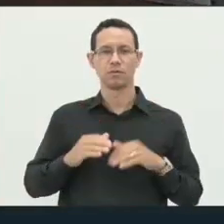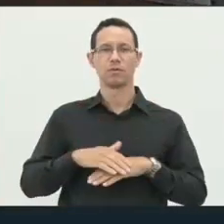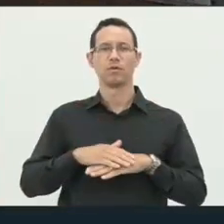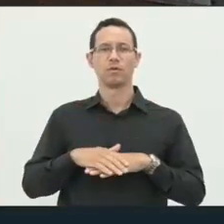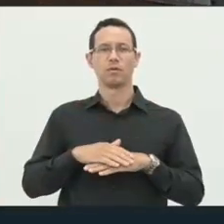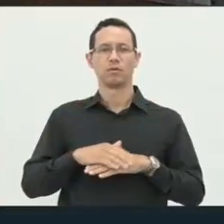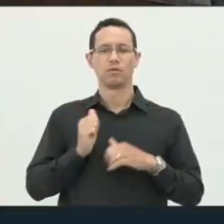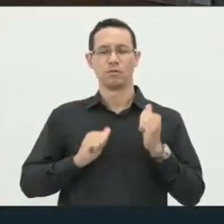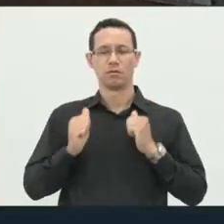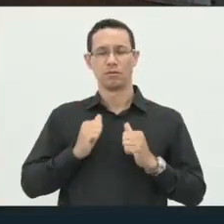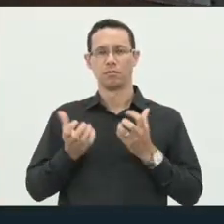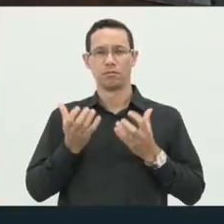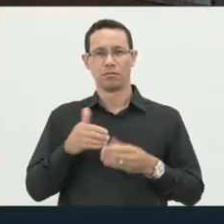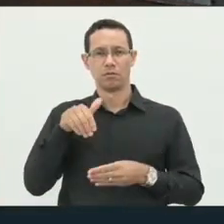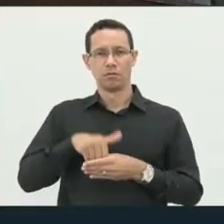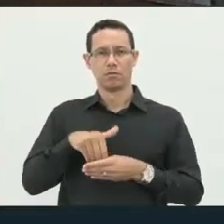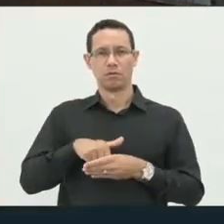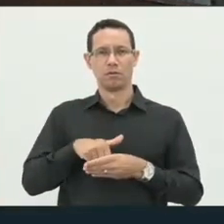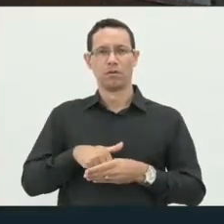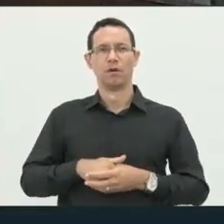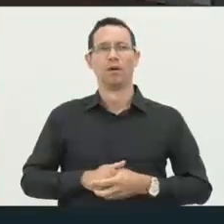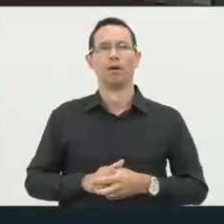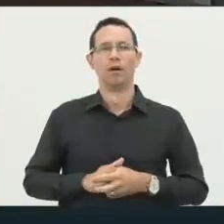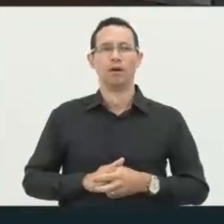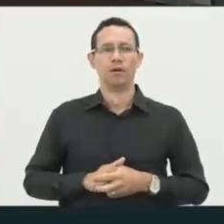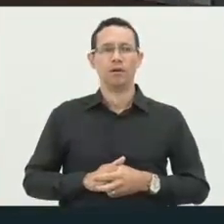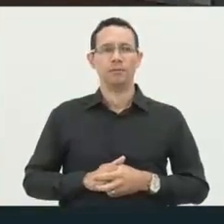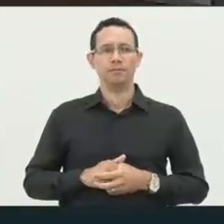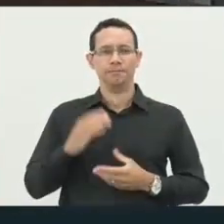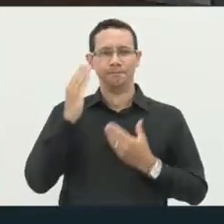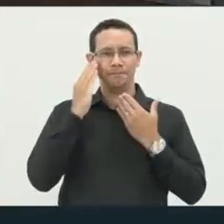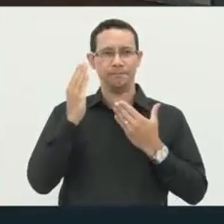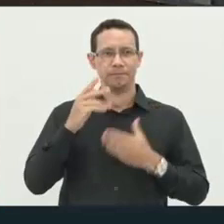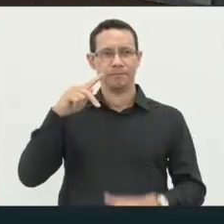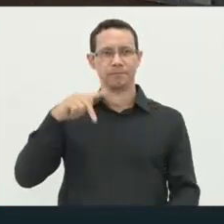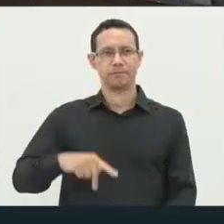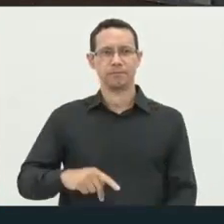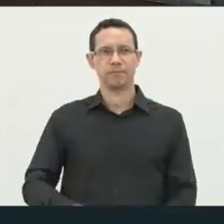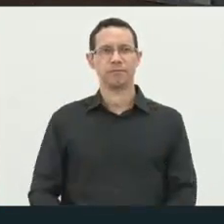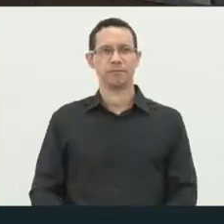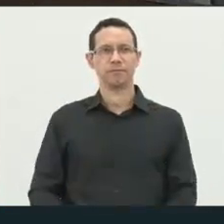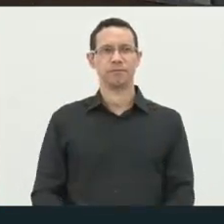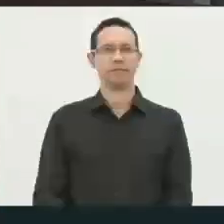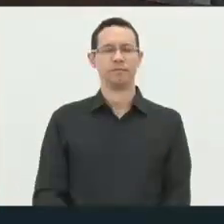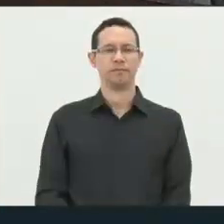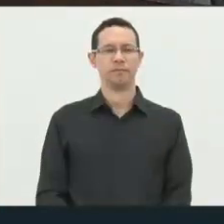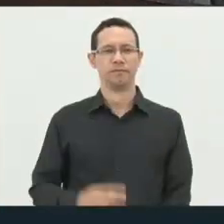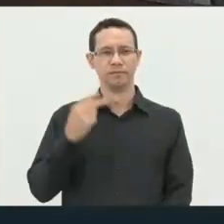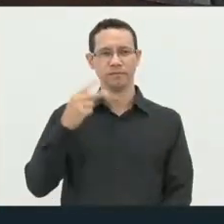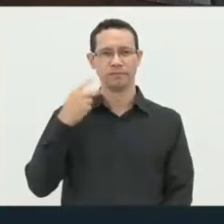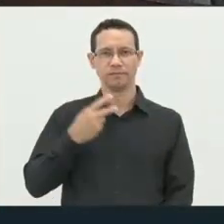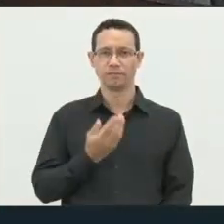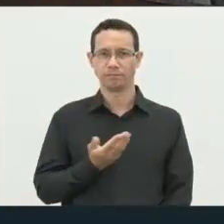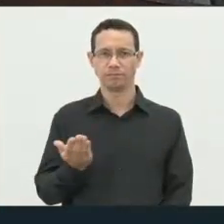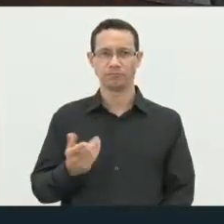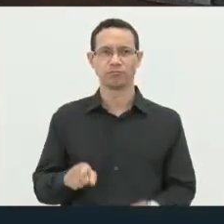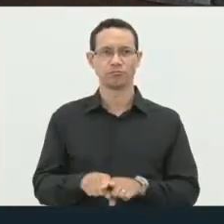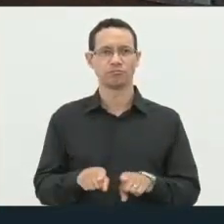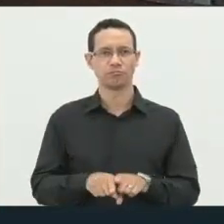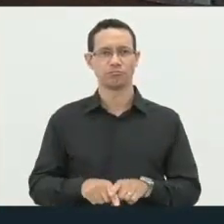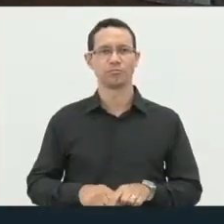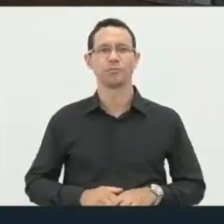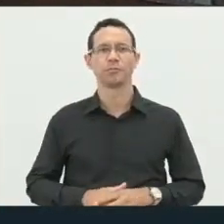estão ansiosos para poder votar e aprovado Muito obrigado Presidente para encerrar os vereadores também estão